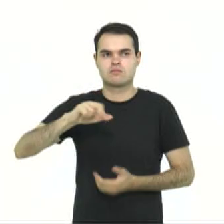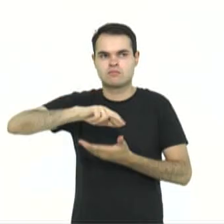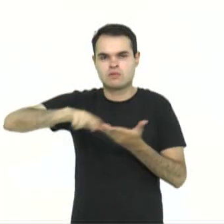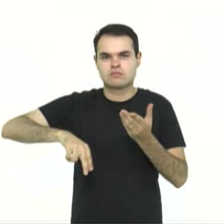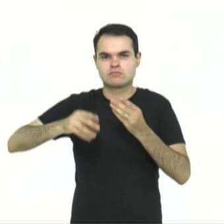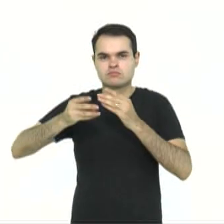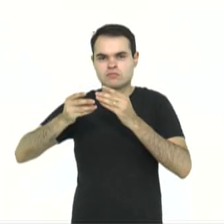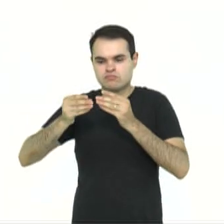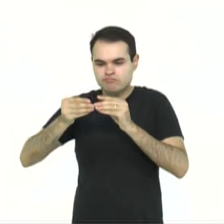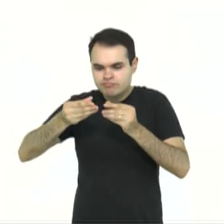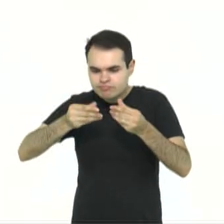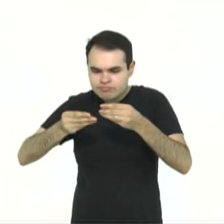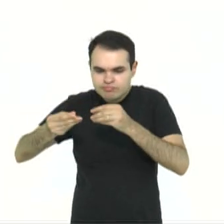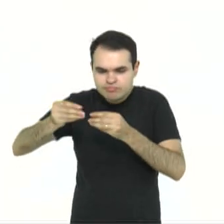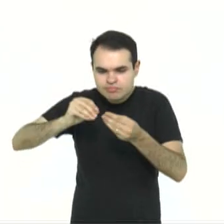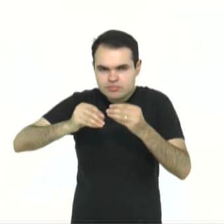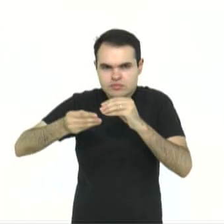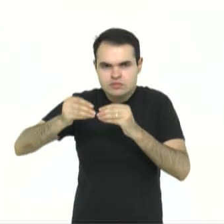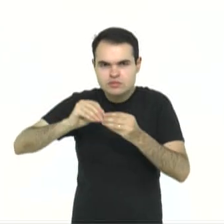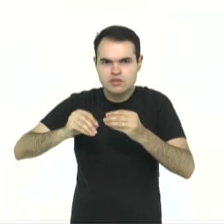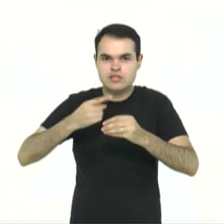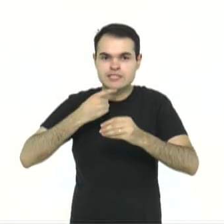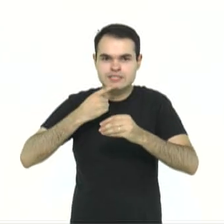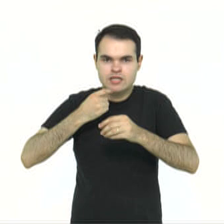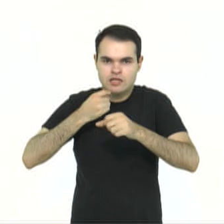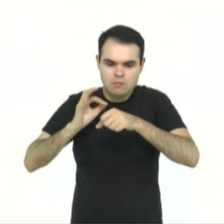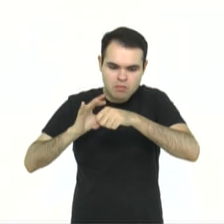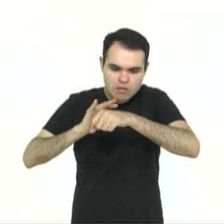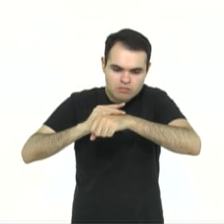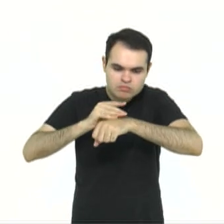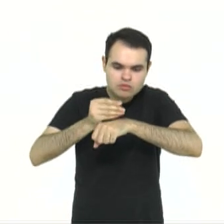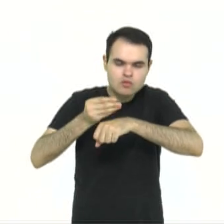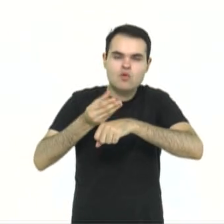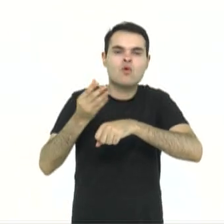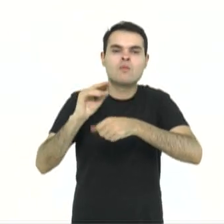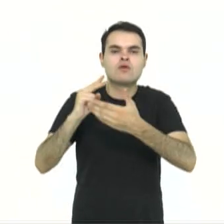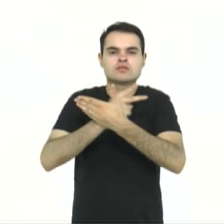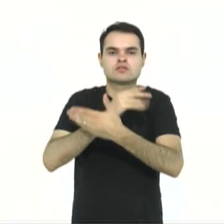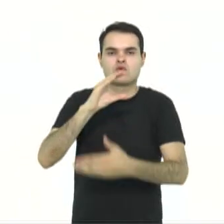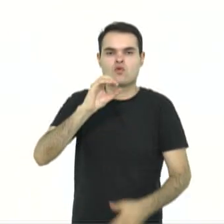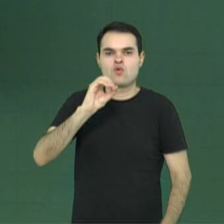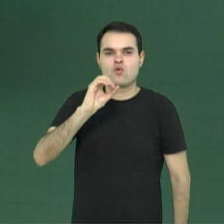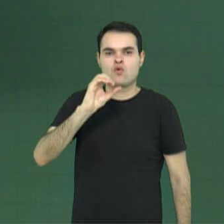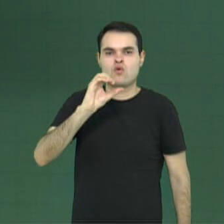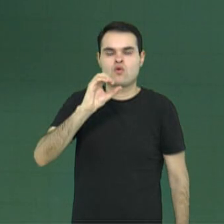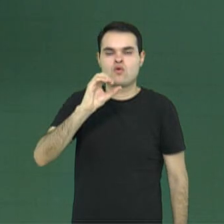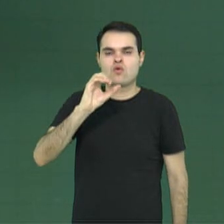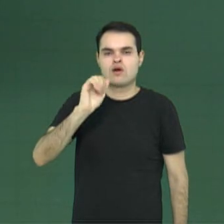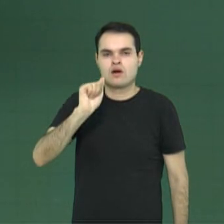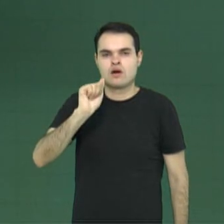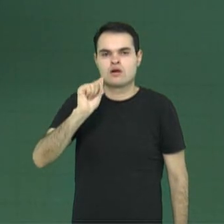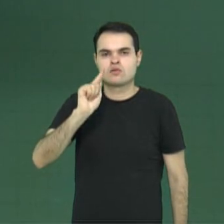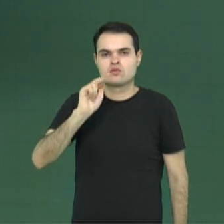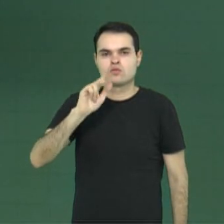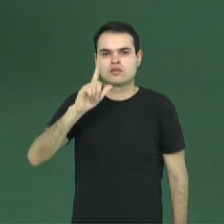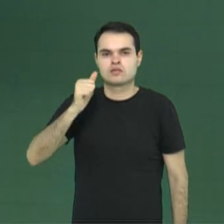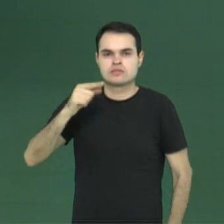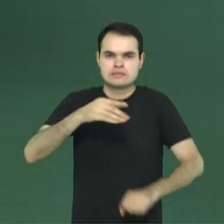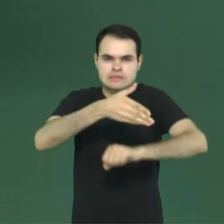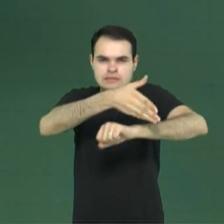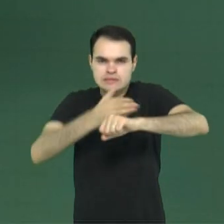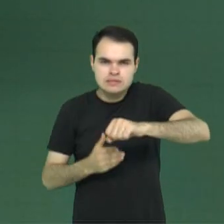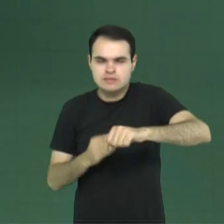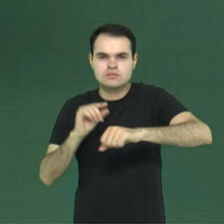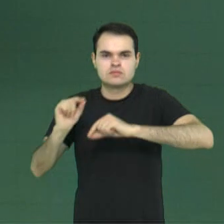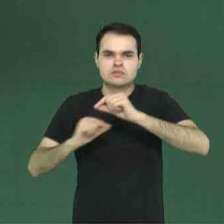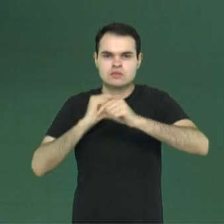que vão ser responsáveis pela coagulação do sangue. Tá? Professor, mas como que acontece essa coagulação? Eu tenho um ferimento e, a partir desse